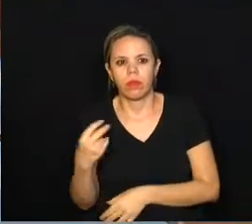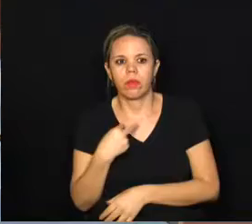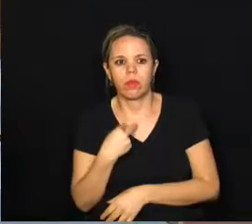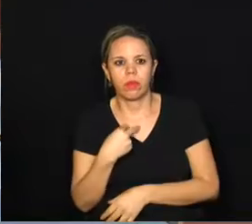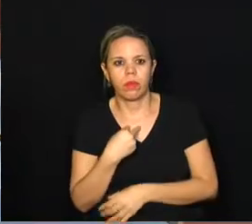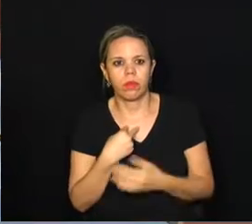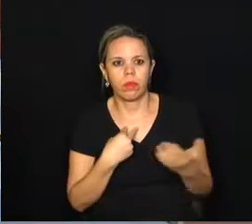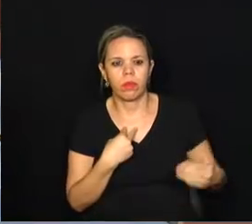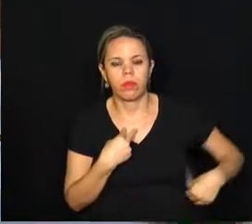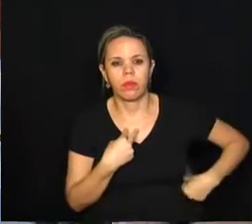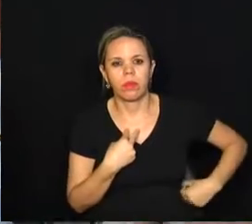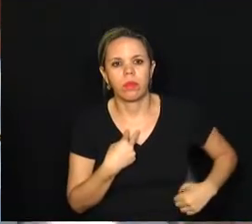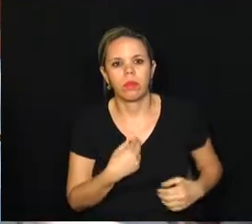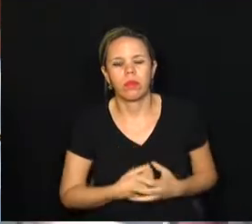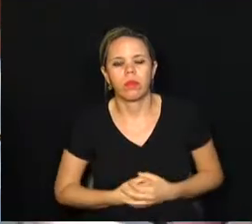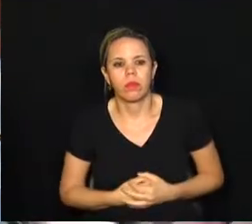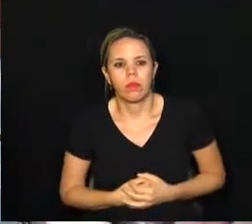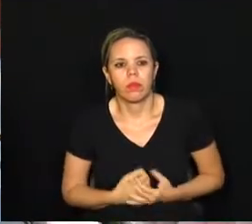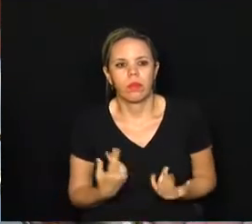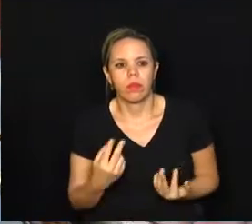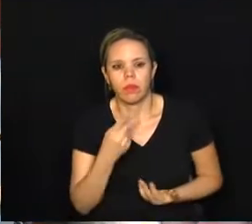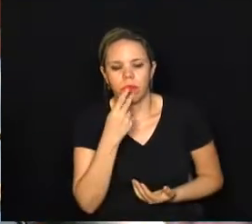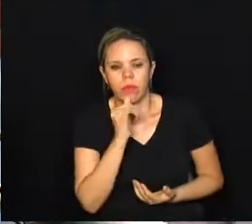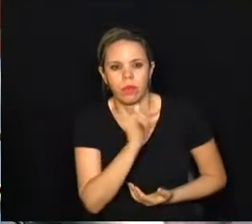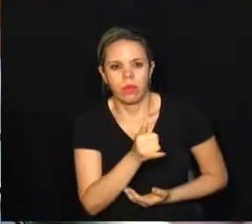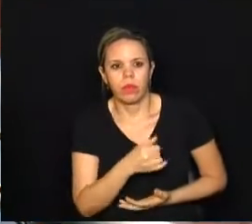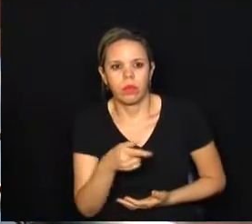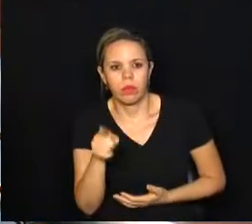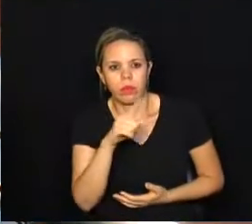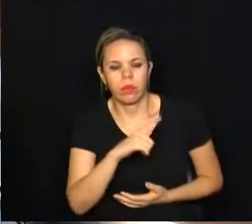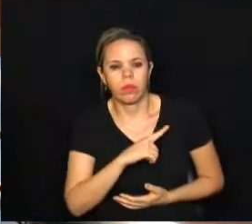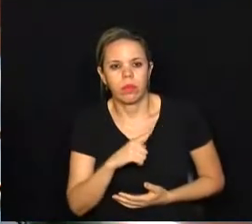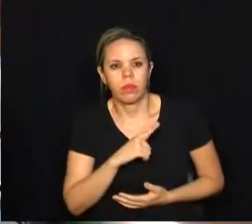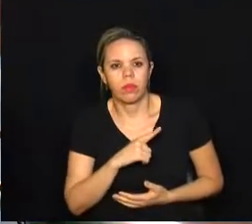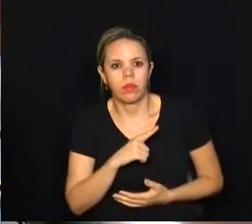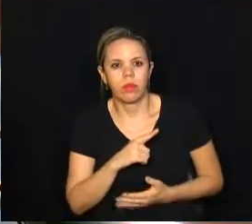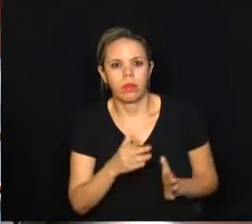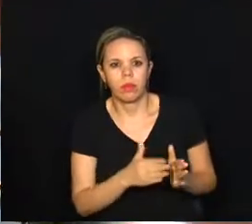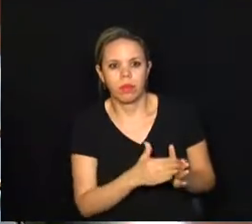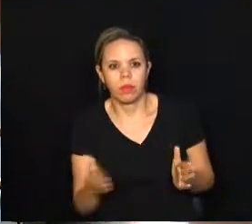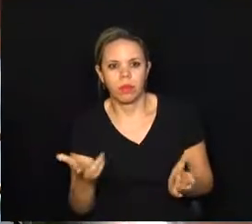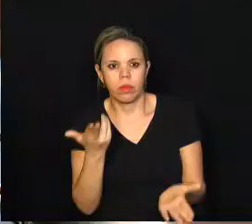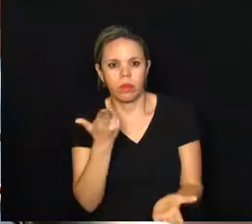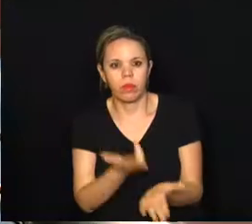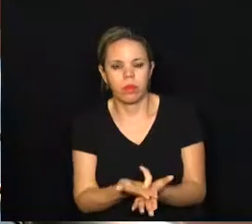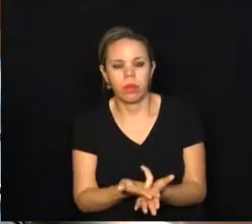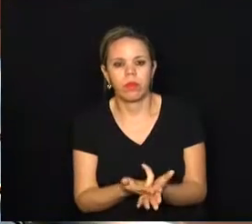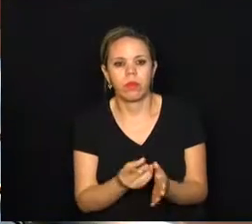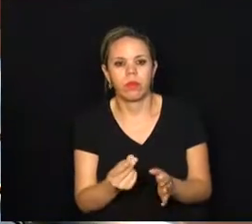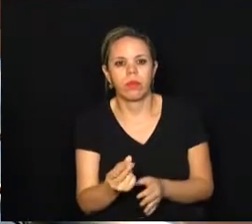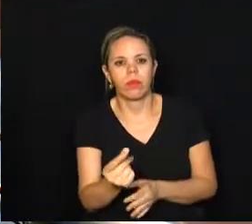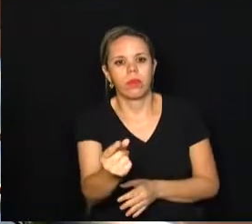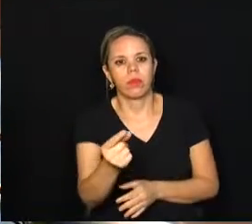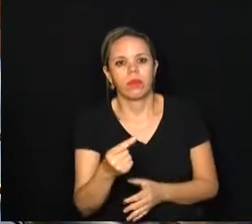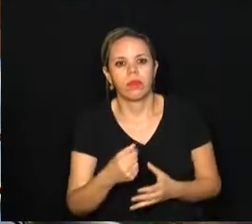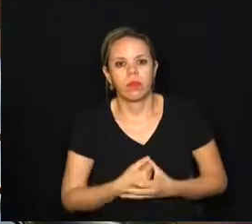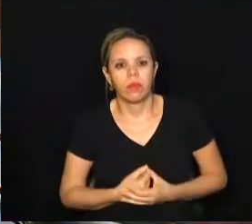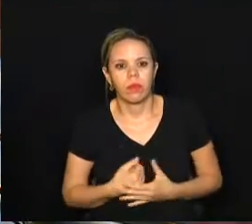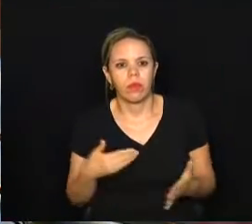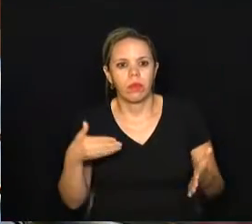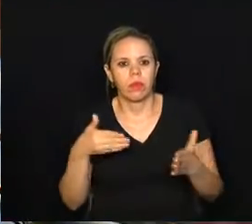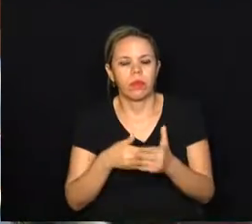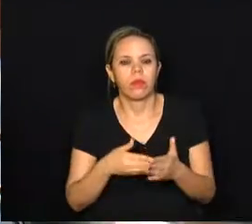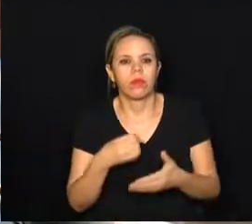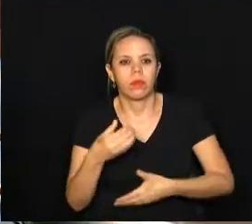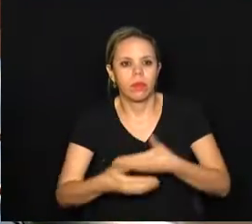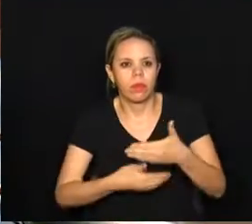ocupados, né? E, como eu já disse, você tem um período de internação mais prolongado. Isso, então, dificulta o giro